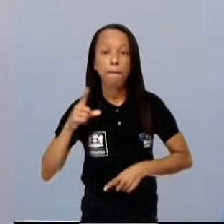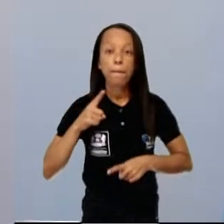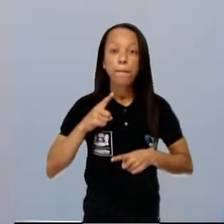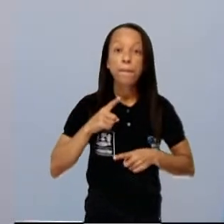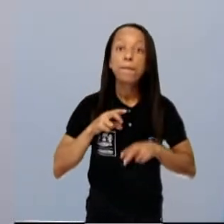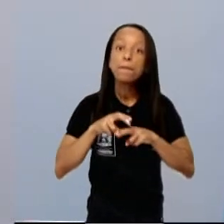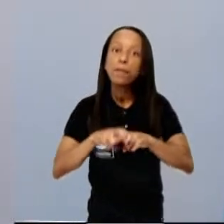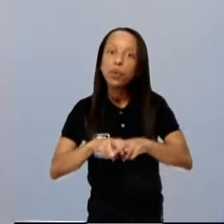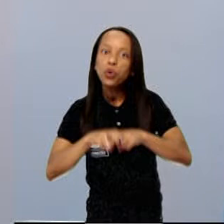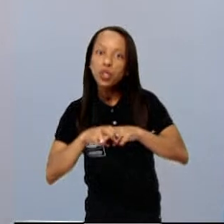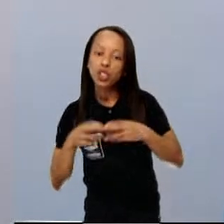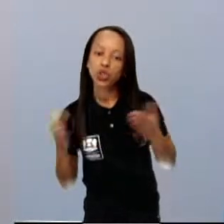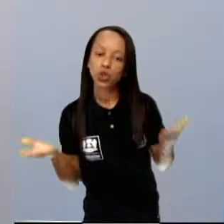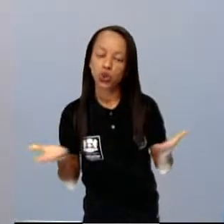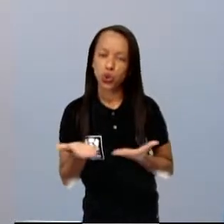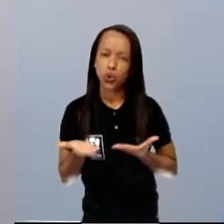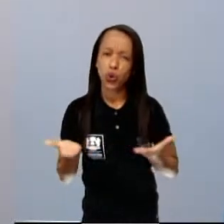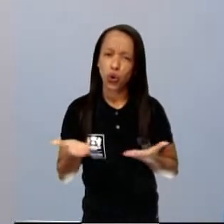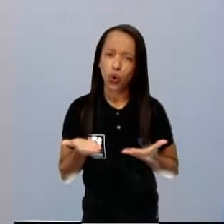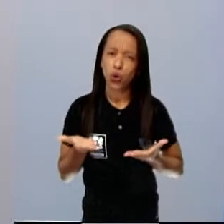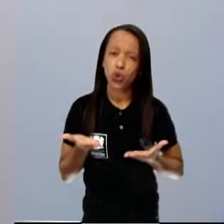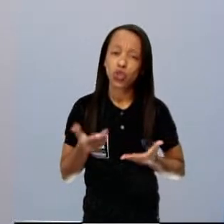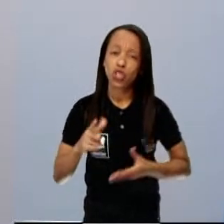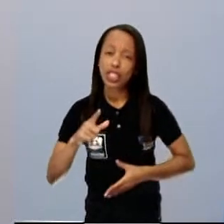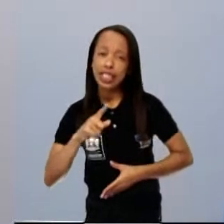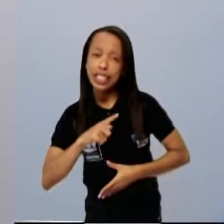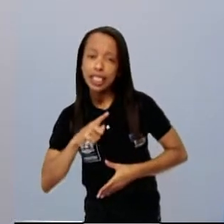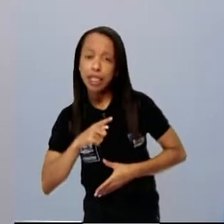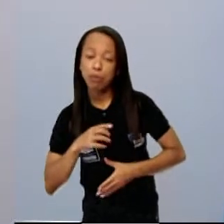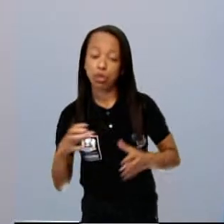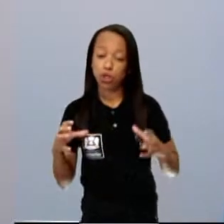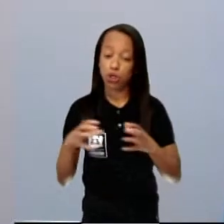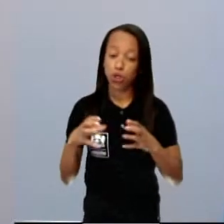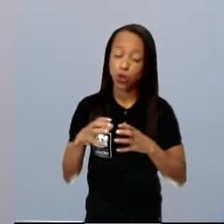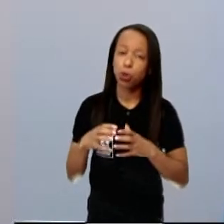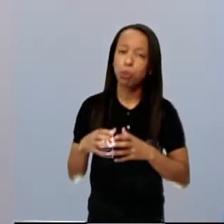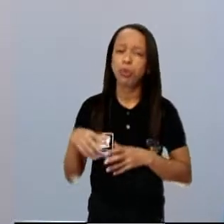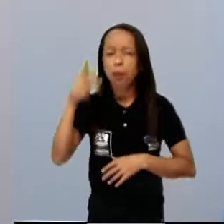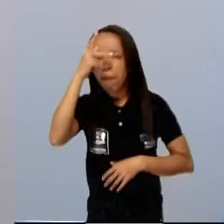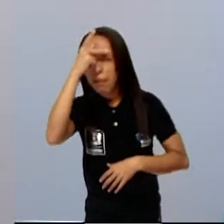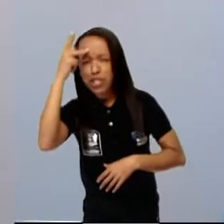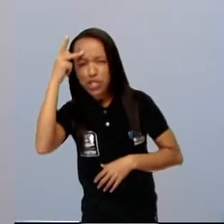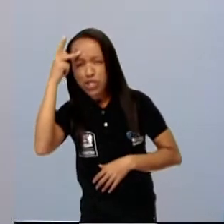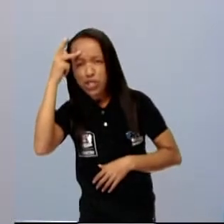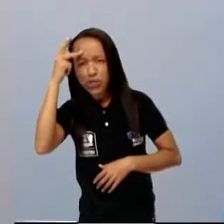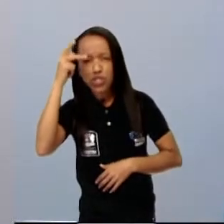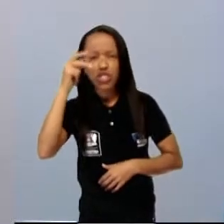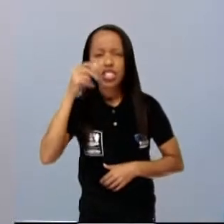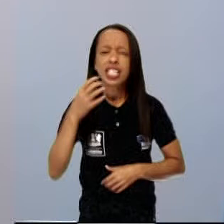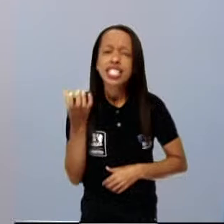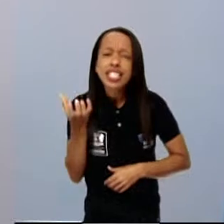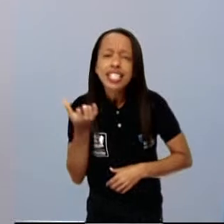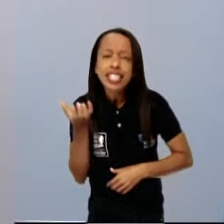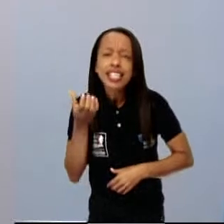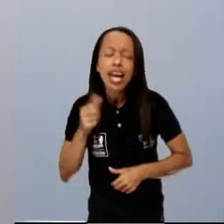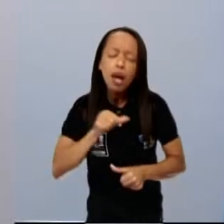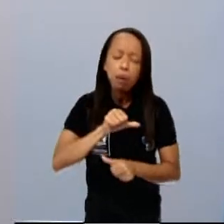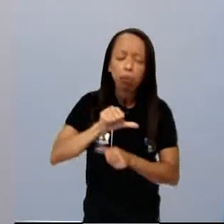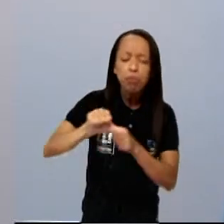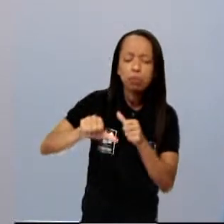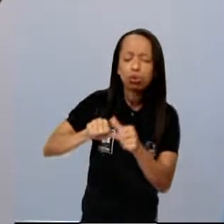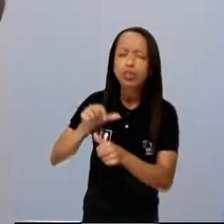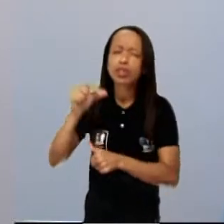não querem grandes mudanças na sociedade, tá certo? Querem mudanças pequenas, a gente pode alterar uma coisa aqui, outra ali, mas